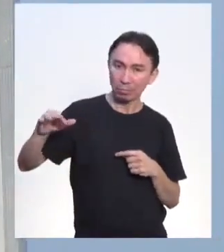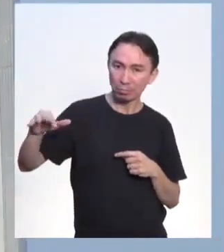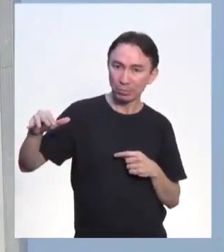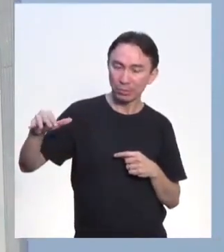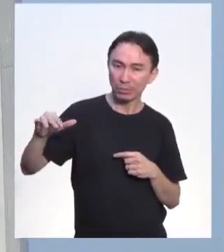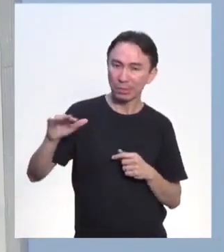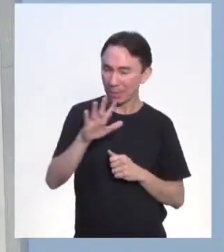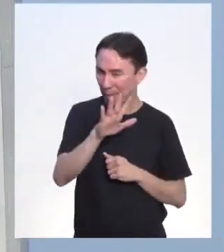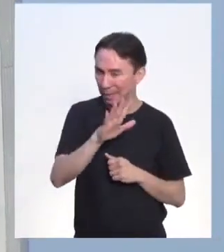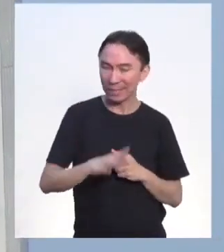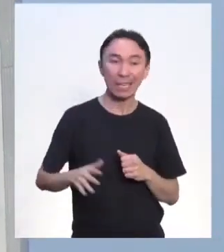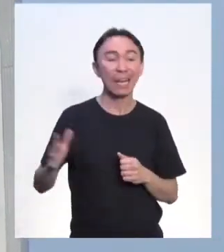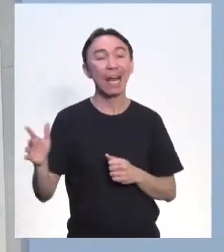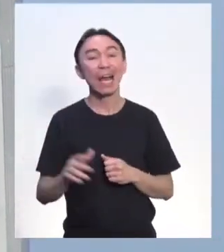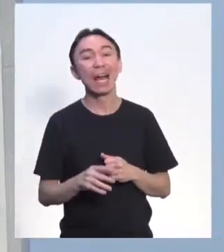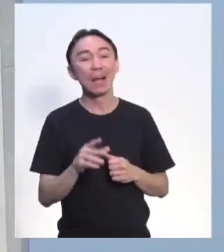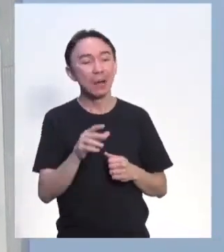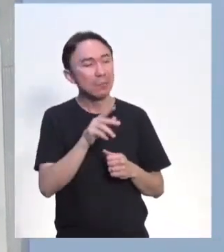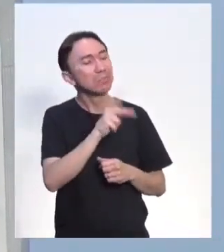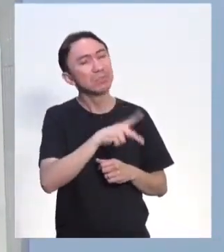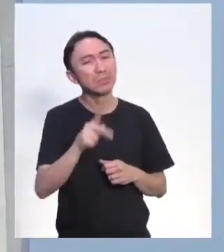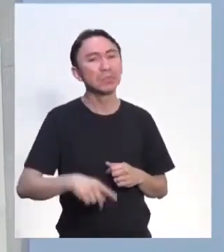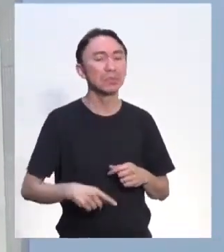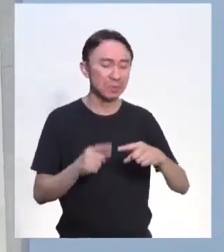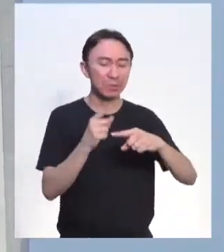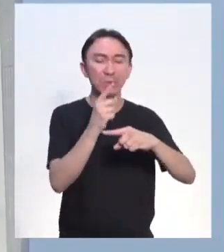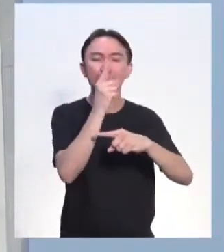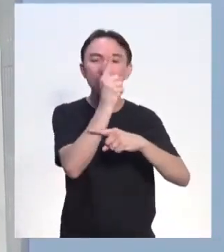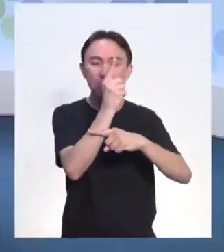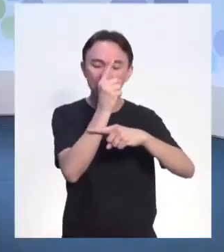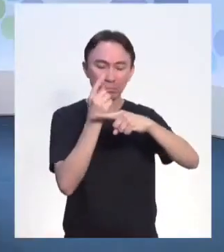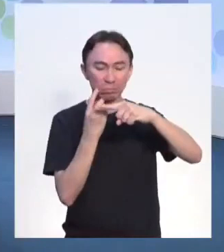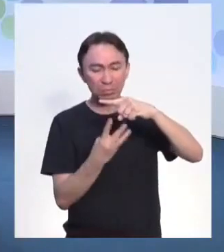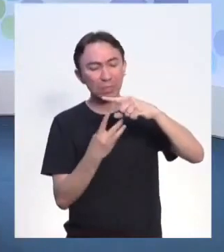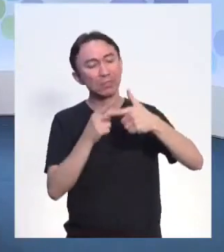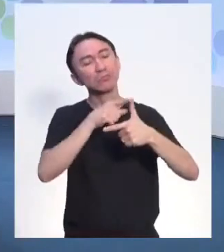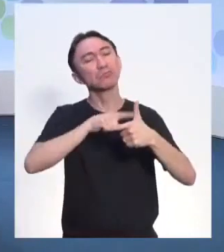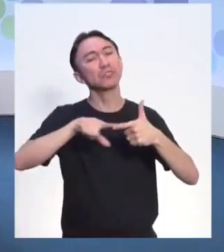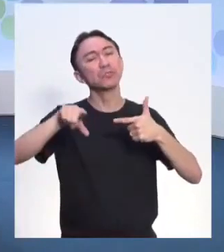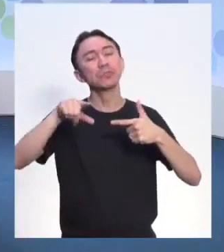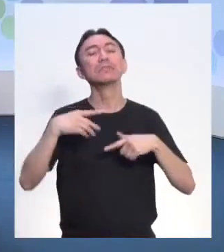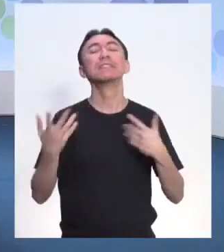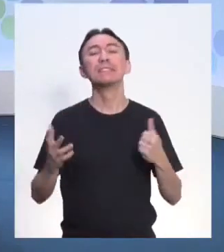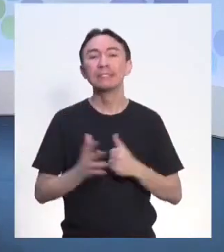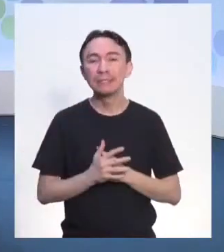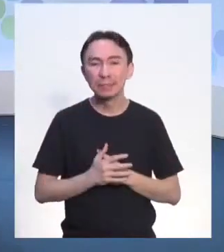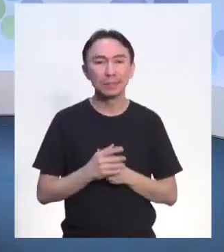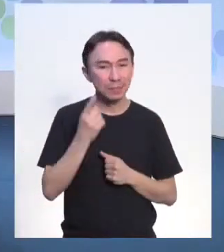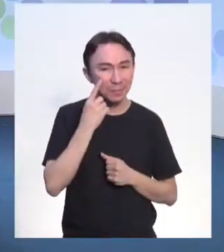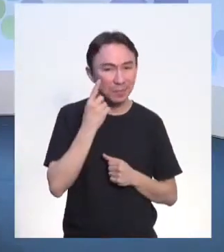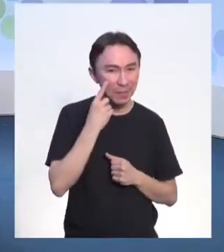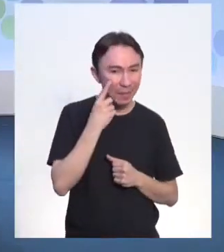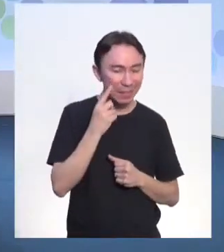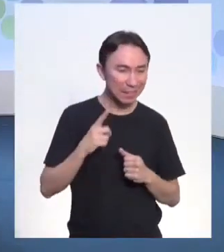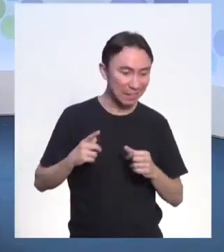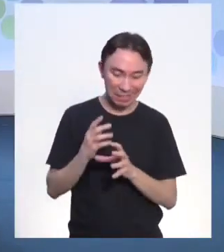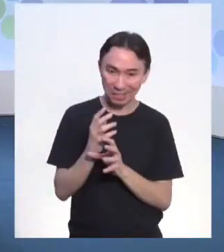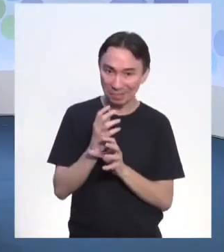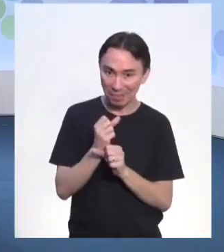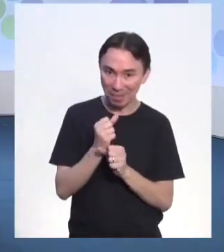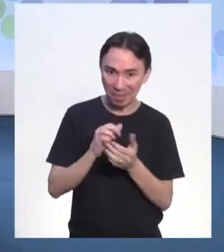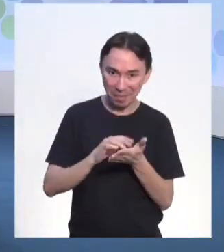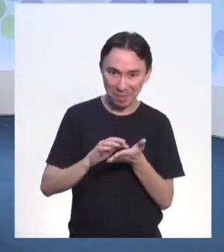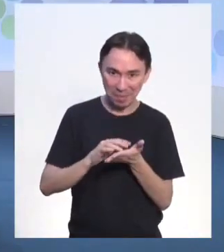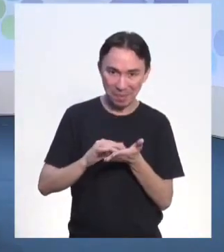facilitar a conta, por causa do tempo. Divide 1 por 3 aí, só para eles, né? E mostra, por favor, a tela aí, que ela está com a calculadora bonitona lá na mão.